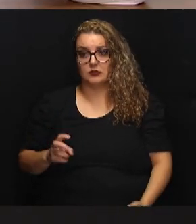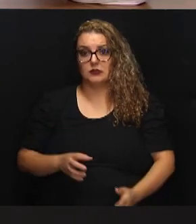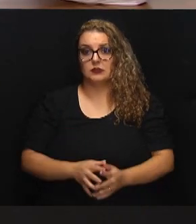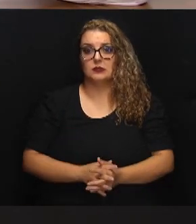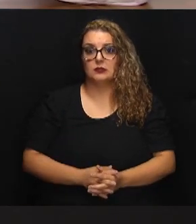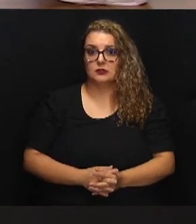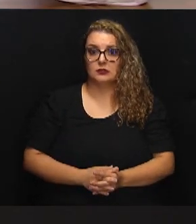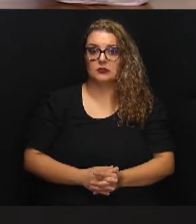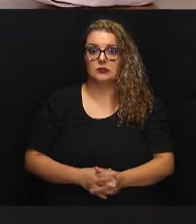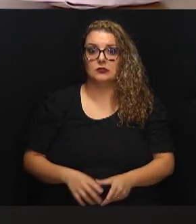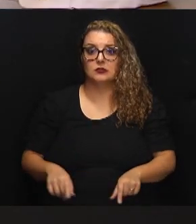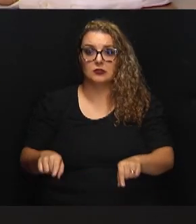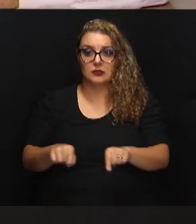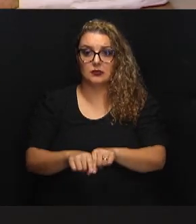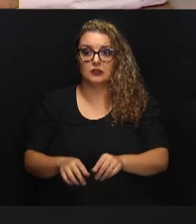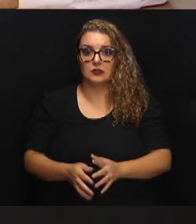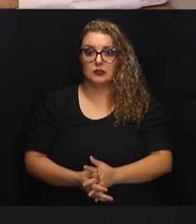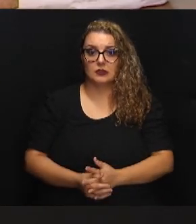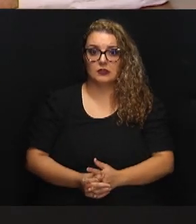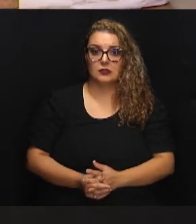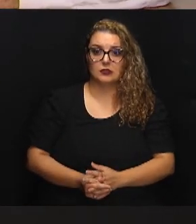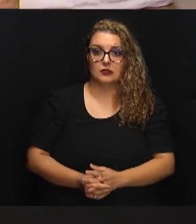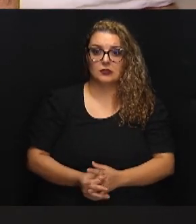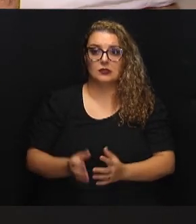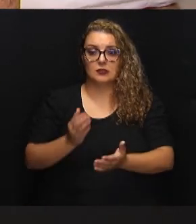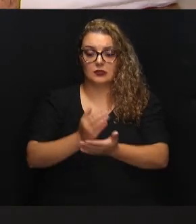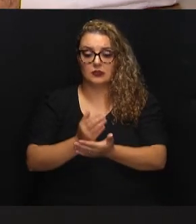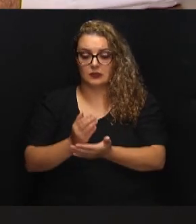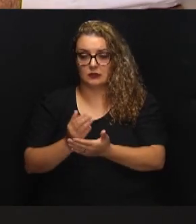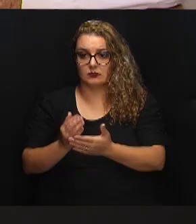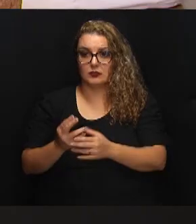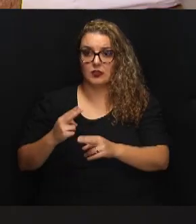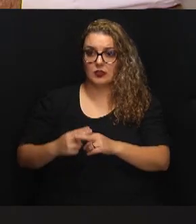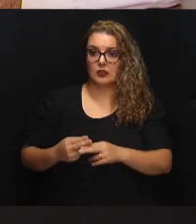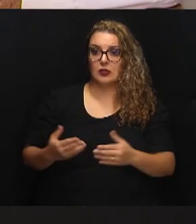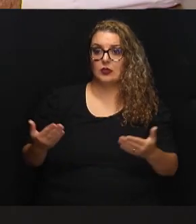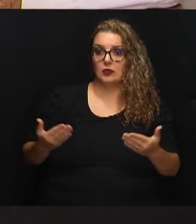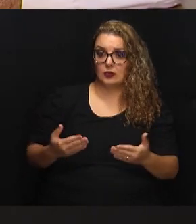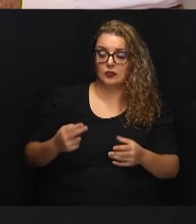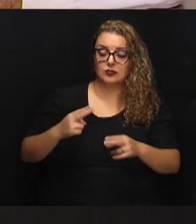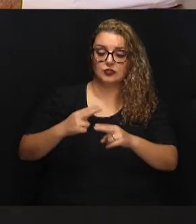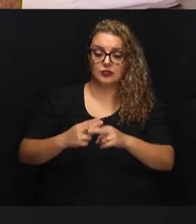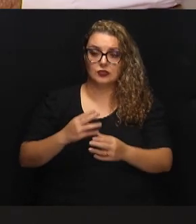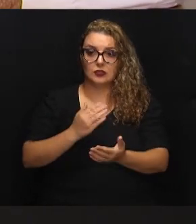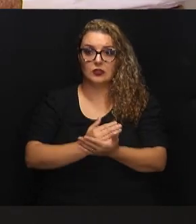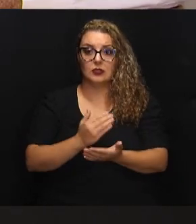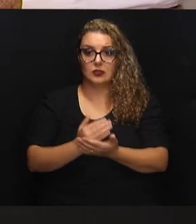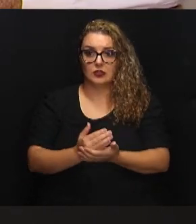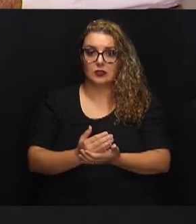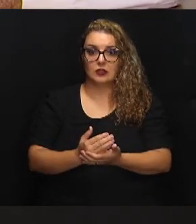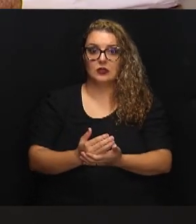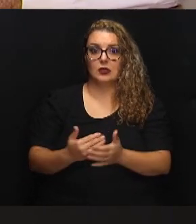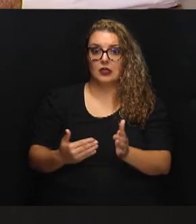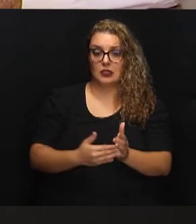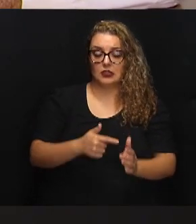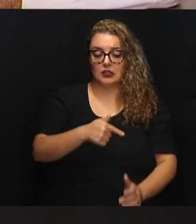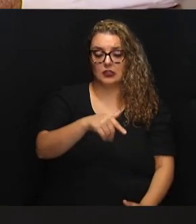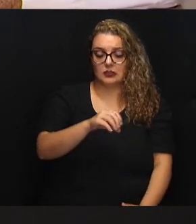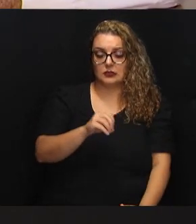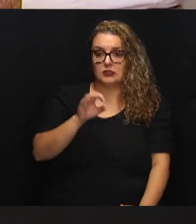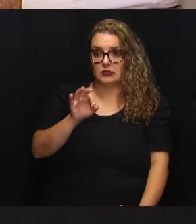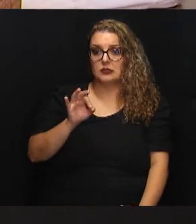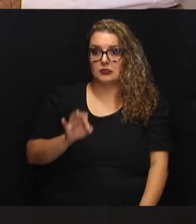também a parcela de financiamento da Caixa. Então hoje a Caixa ela financia até 70%, né, do